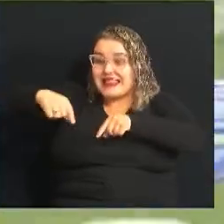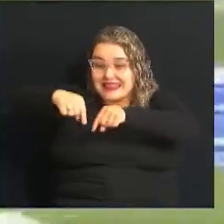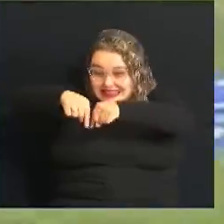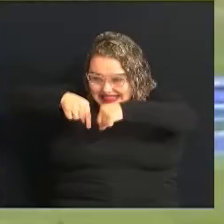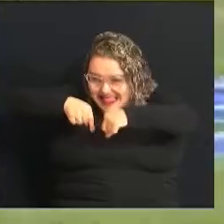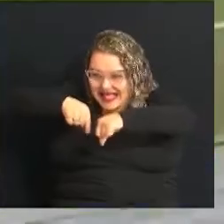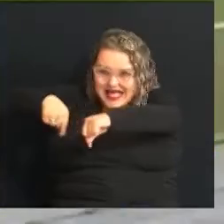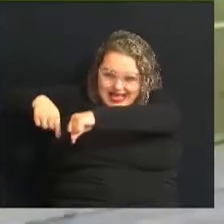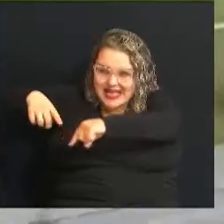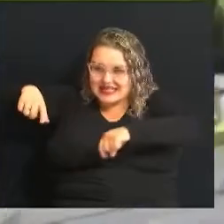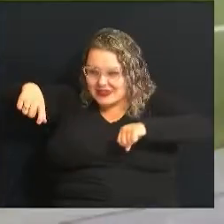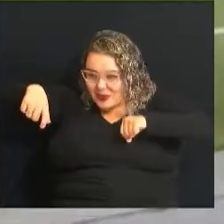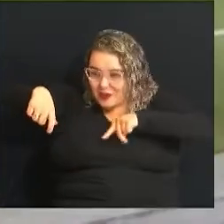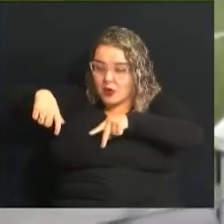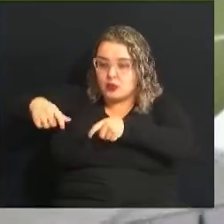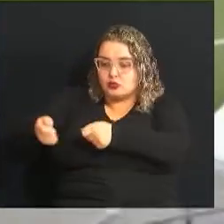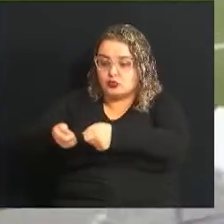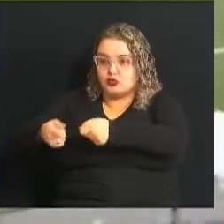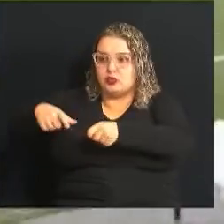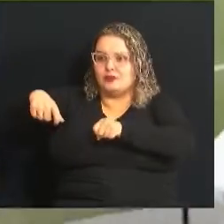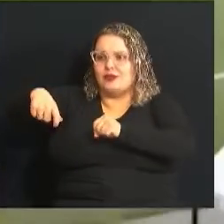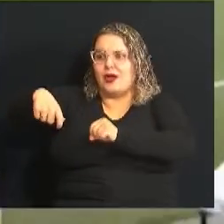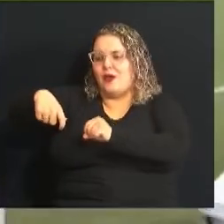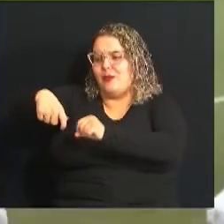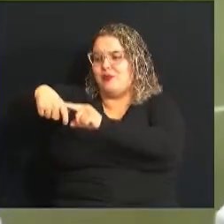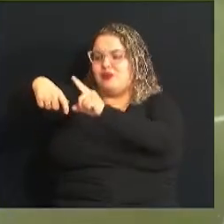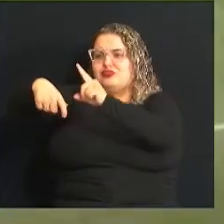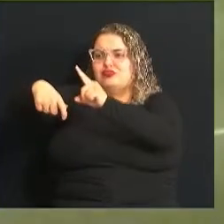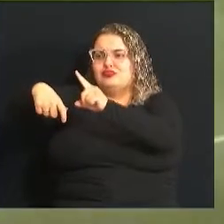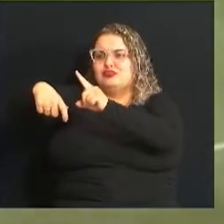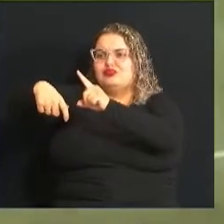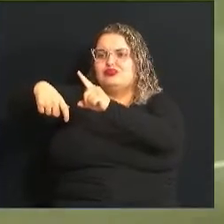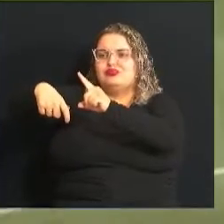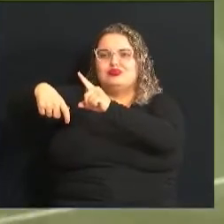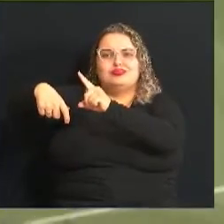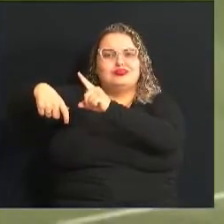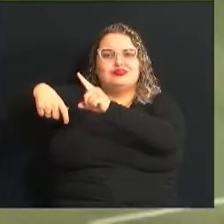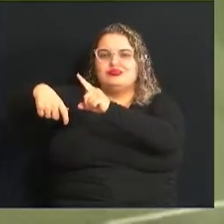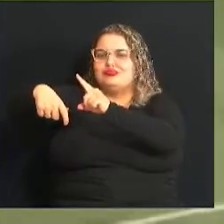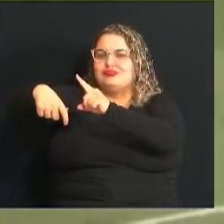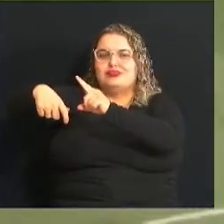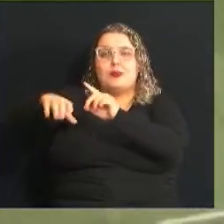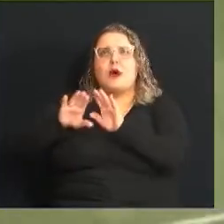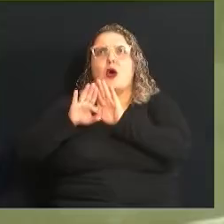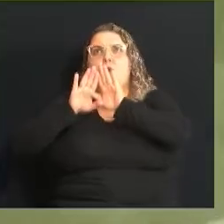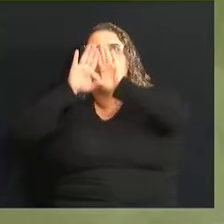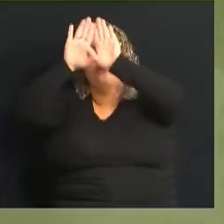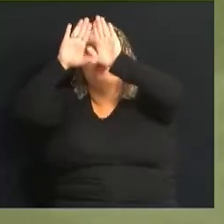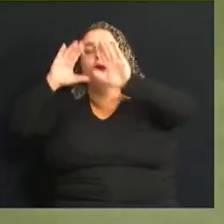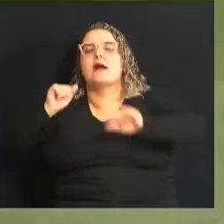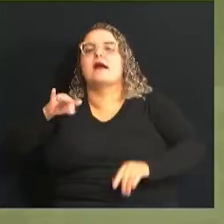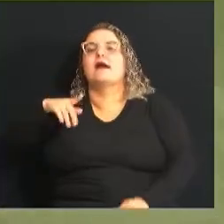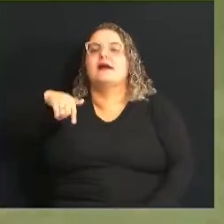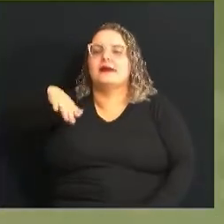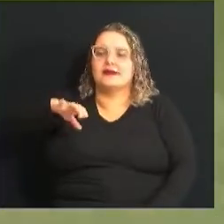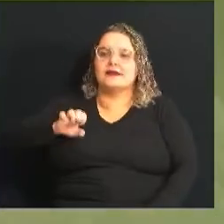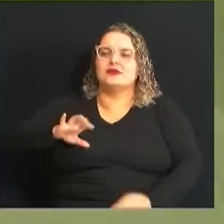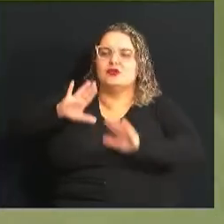O meia dominou e chutou cara a cara para a defesaça de Kaique França,